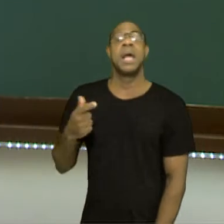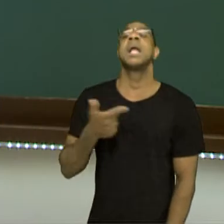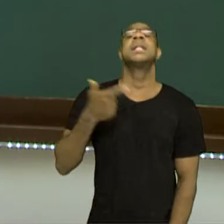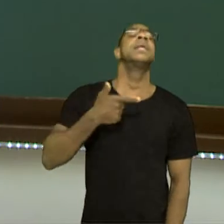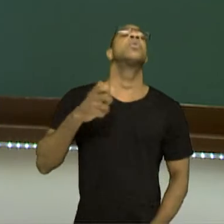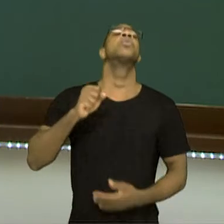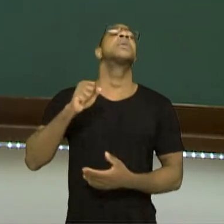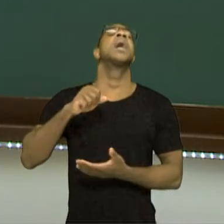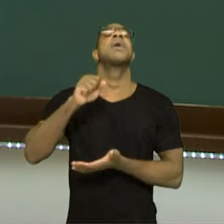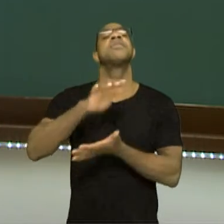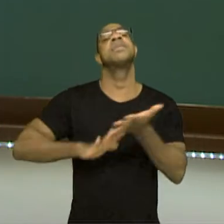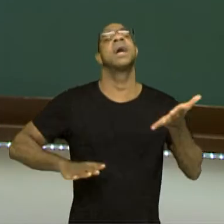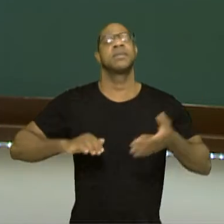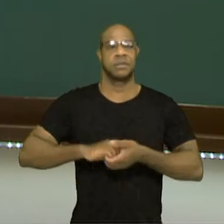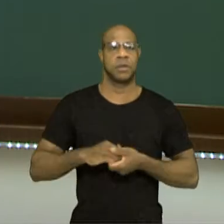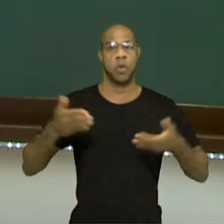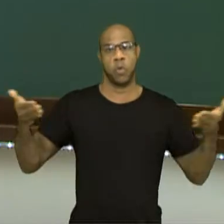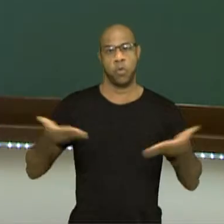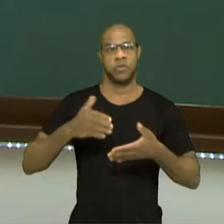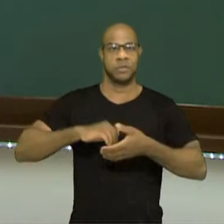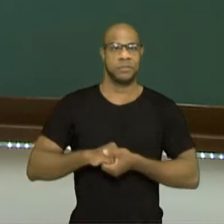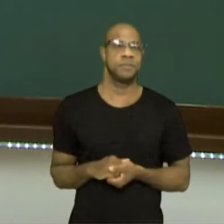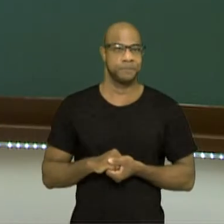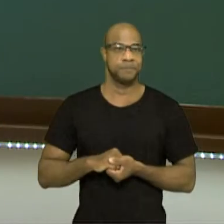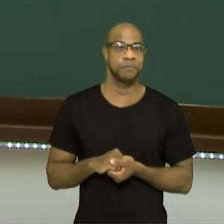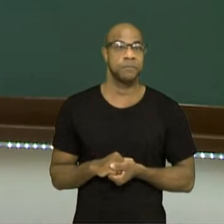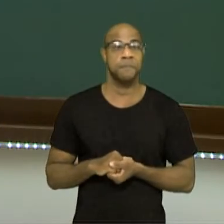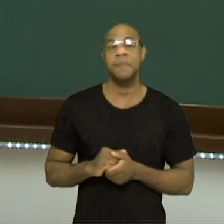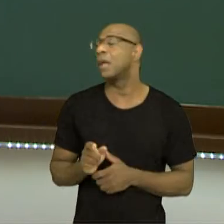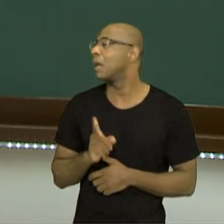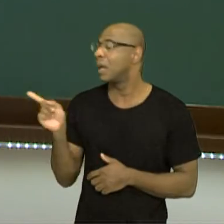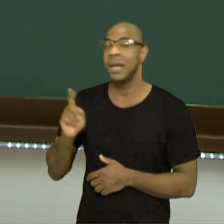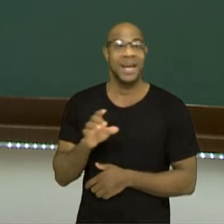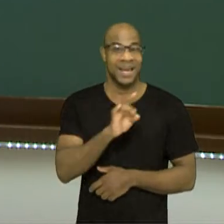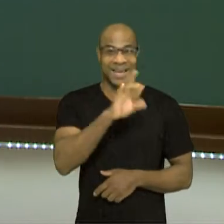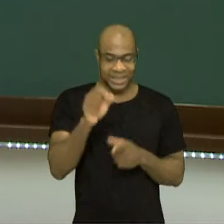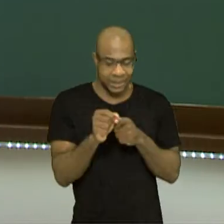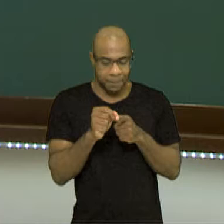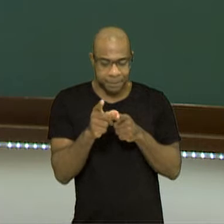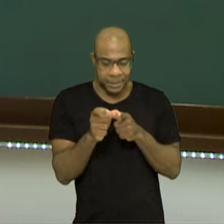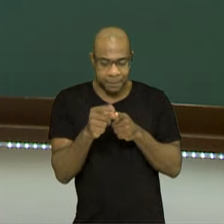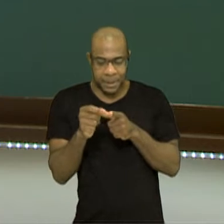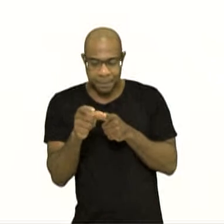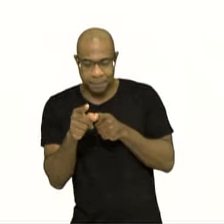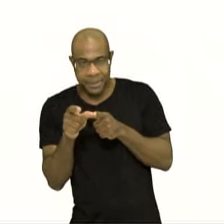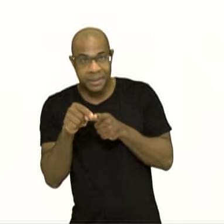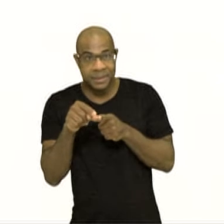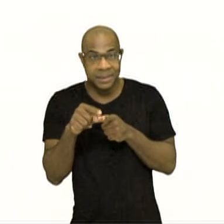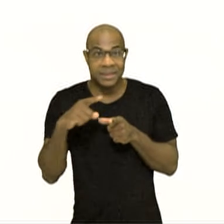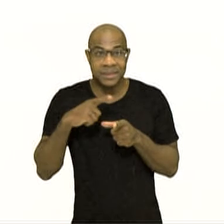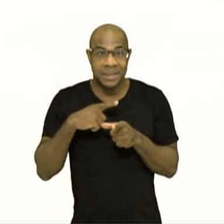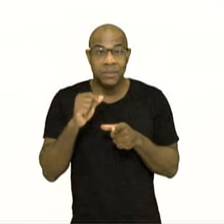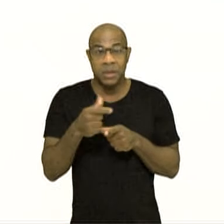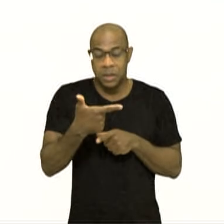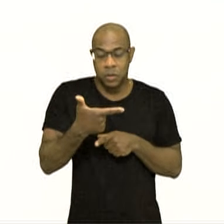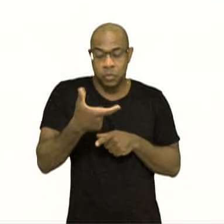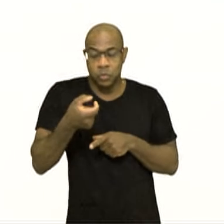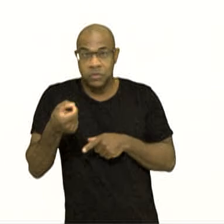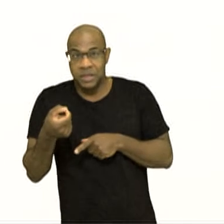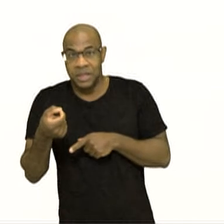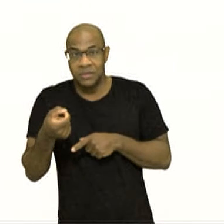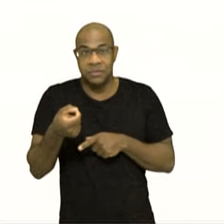segunda atividade da aula de hoje. A cada ejaculada são liberados entre 200